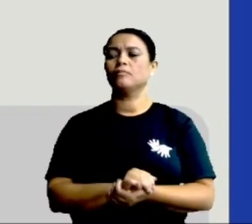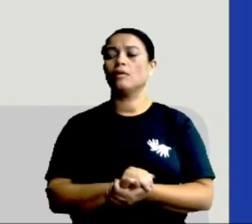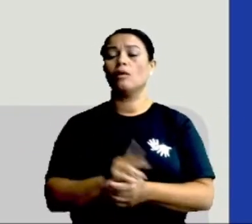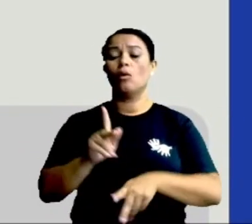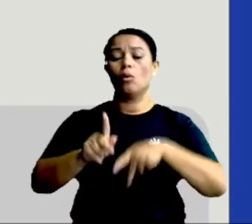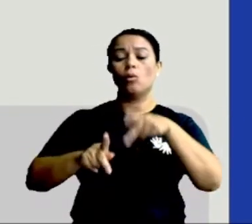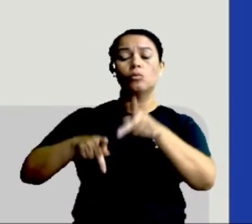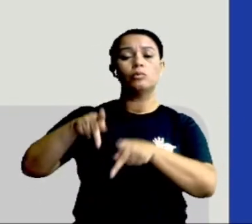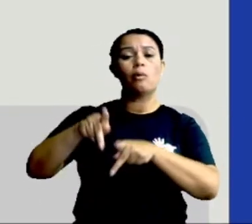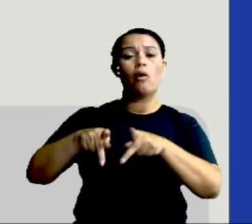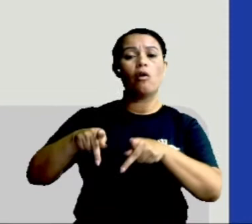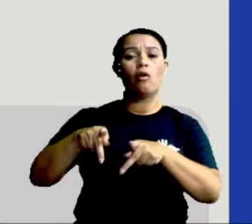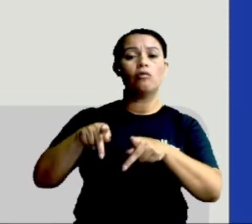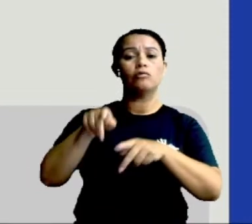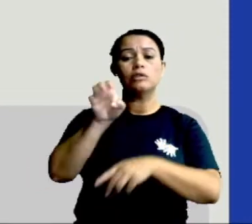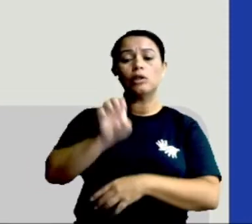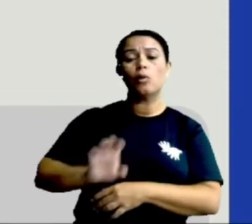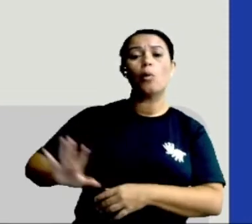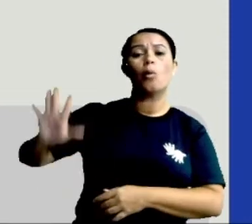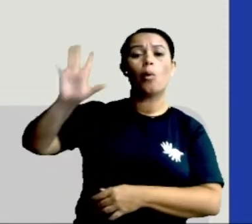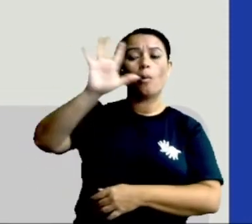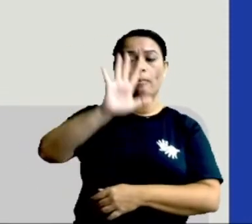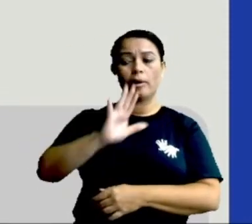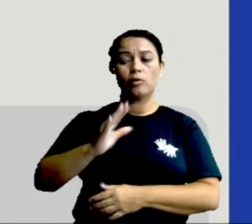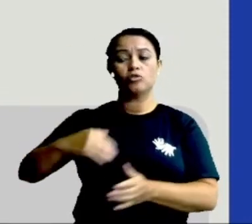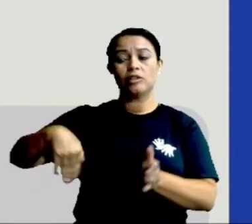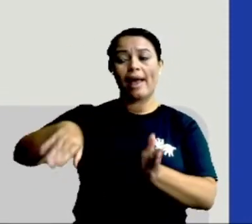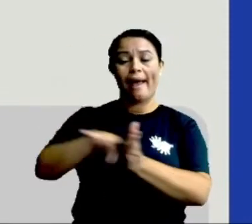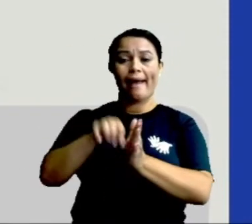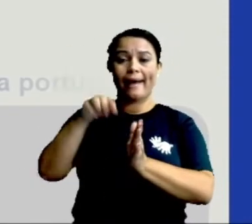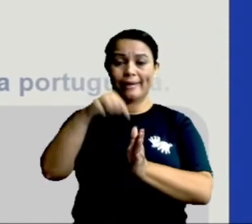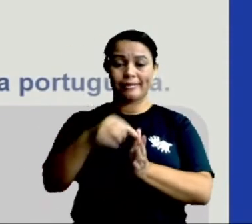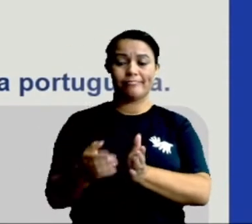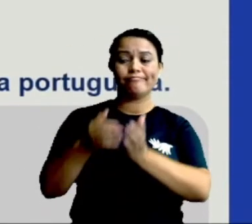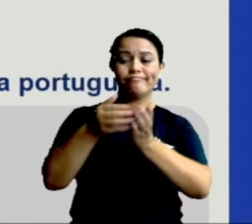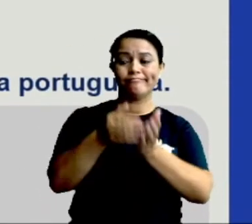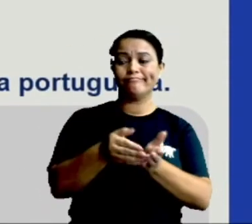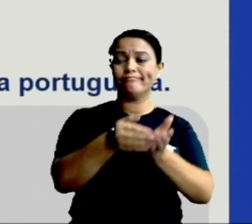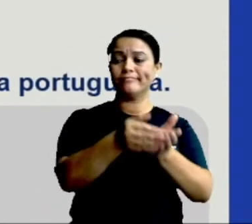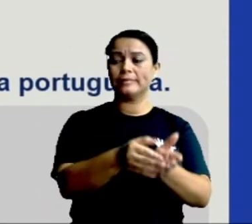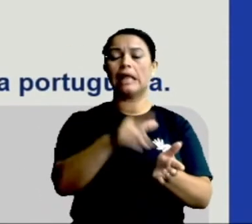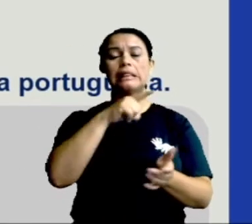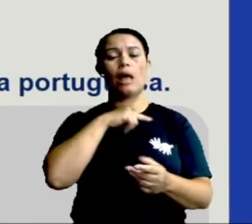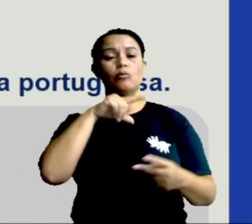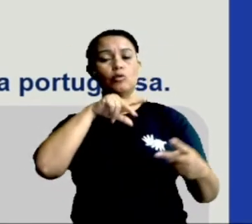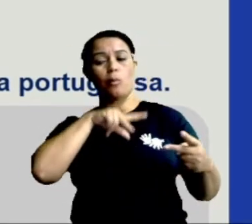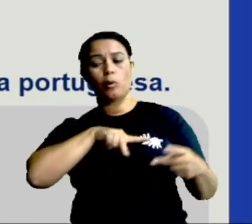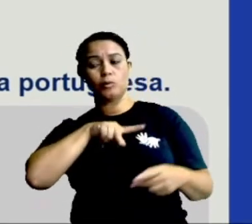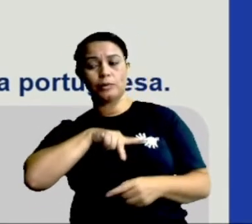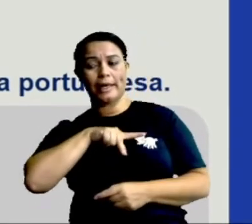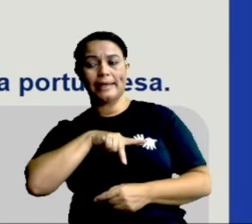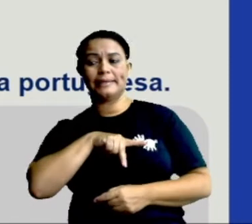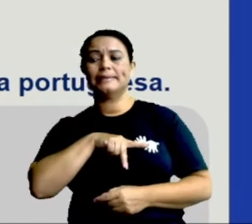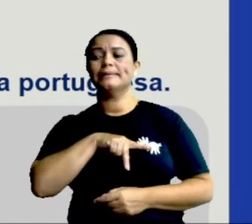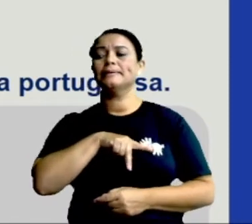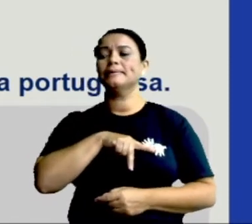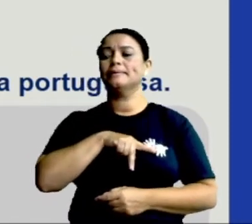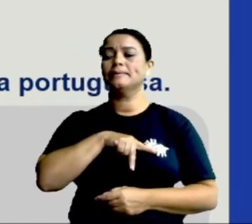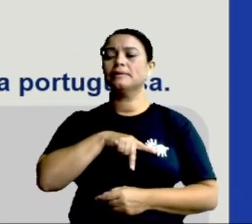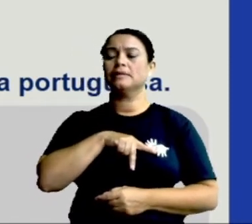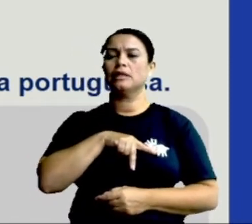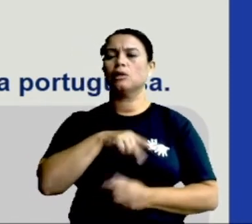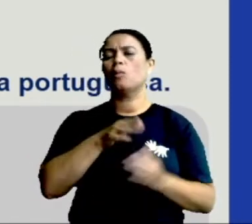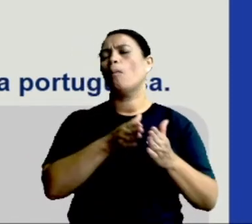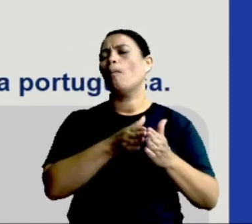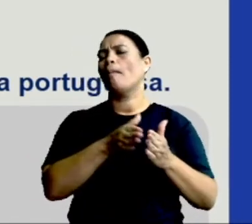Os povos europeus que aqui chegaram. Temos os portugueses, né? No